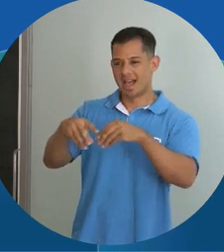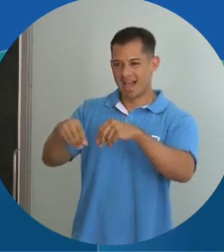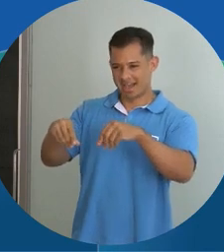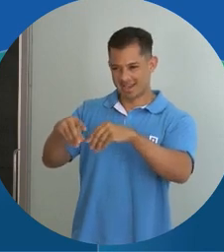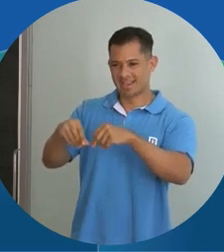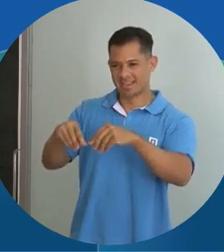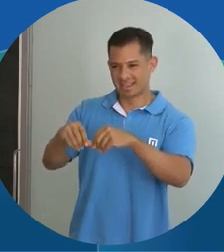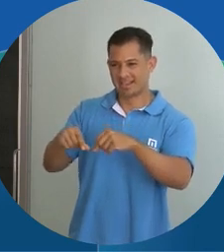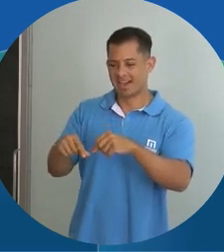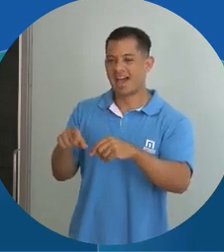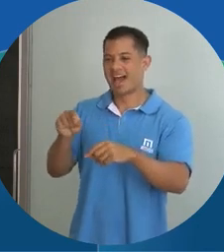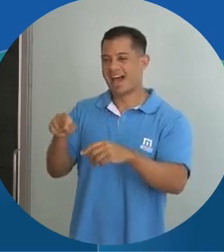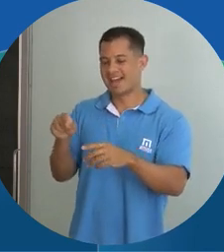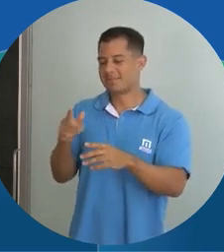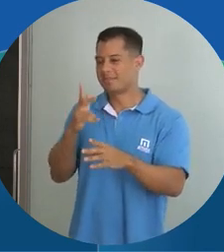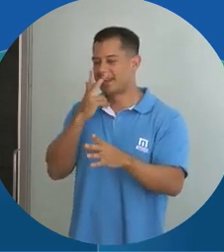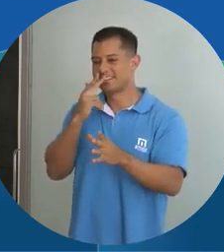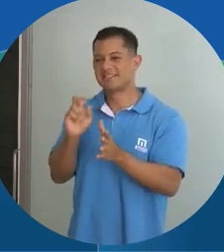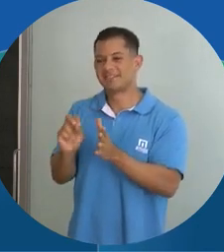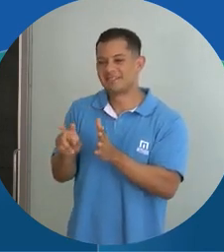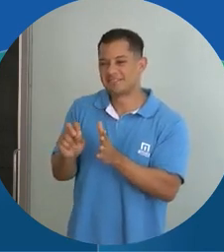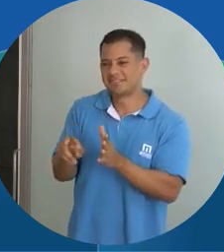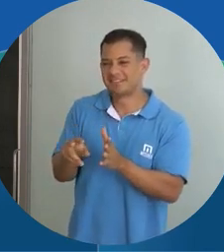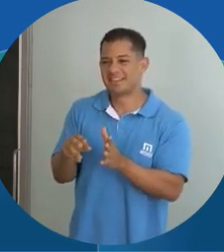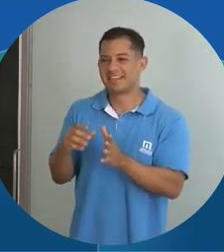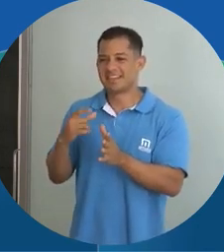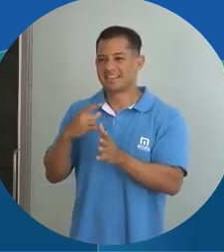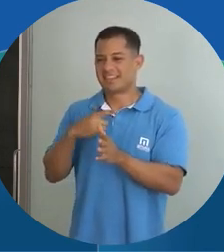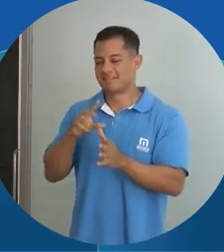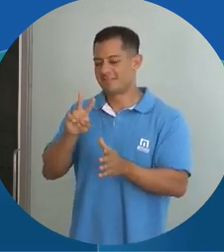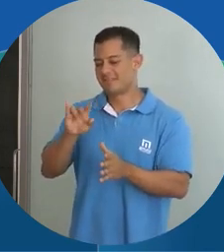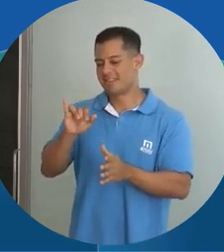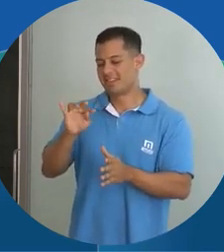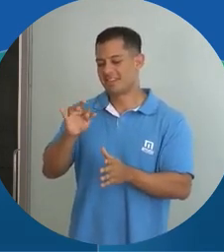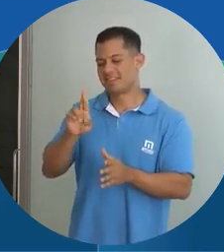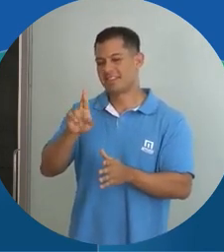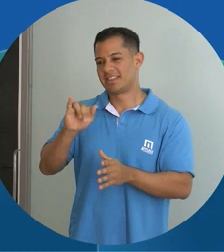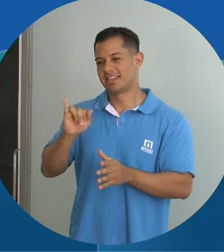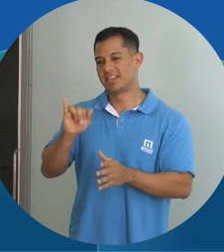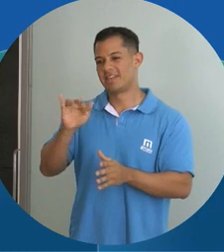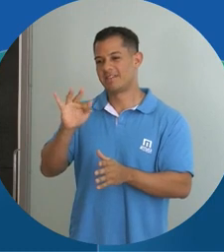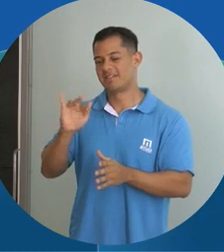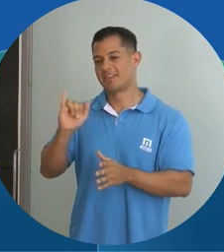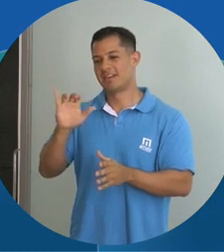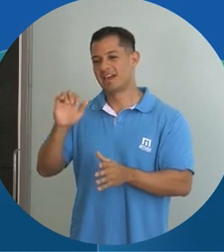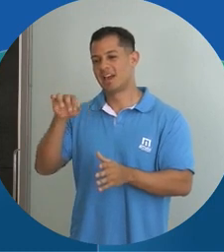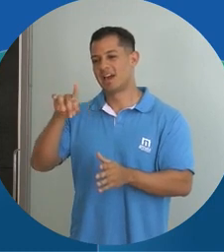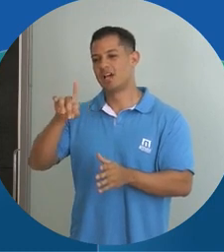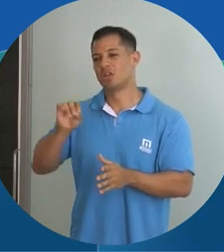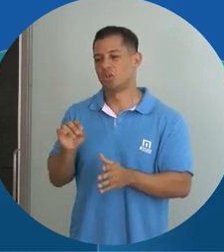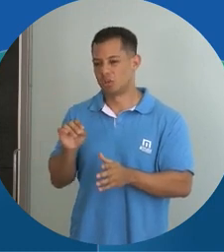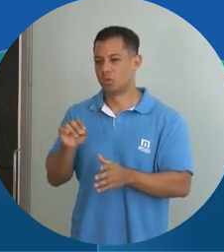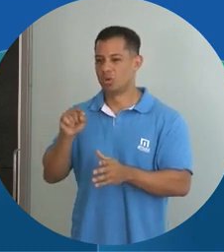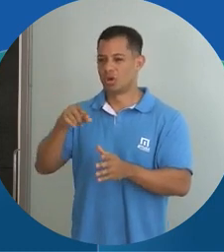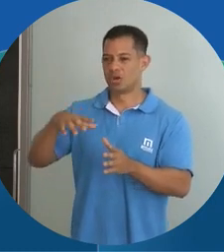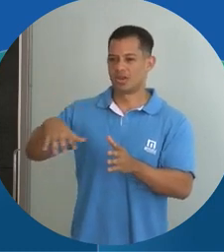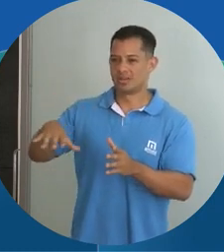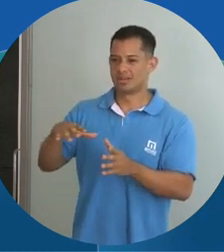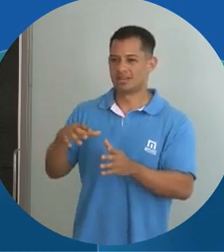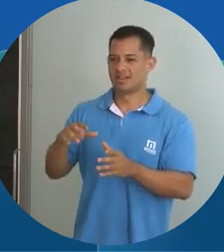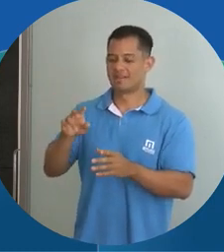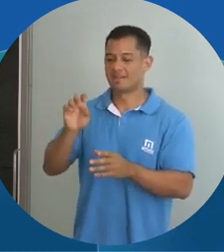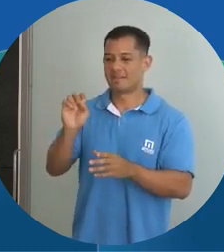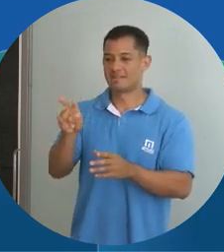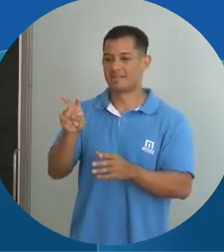vitrificando tudo e abrindo grande quantidade de vazios, então as estruturas nessa região estavam perdendo, né, a capacidade